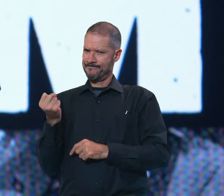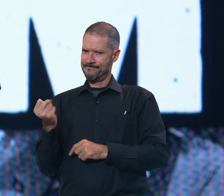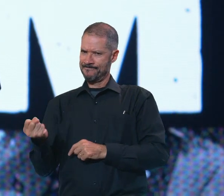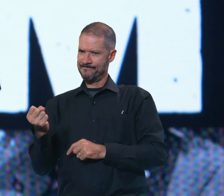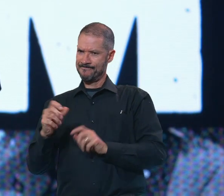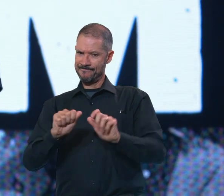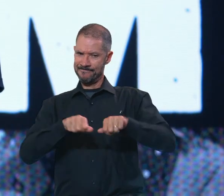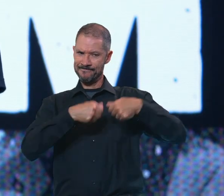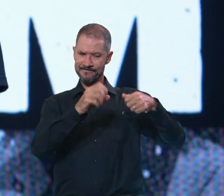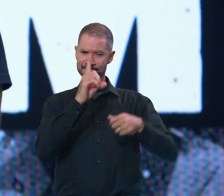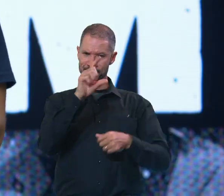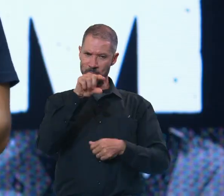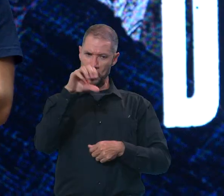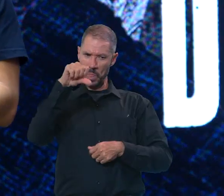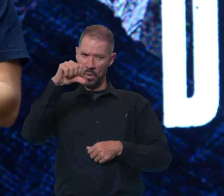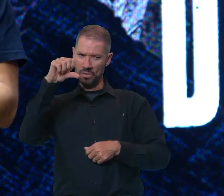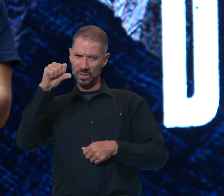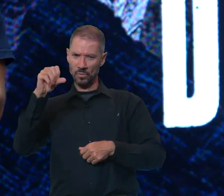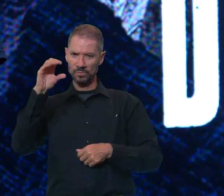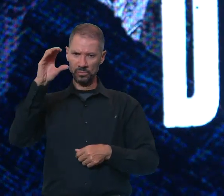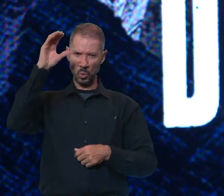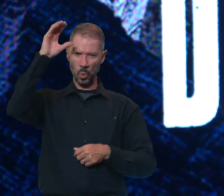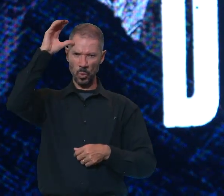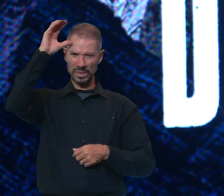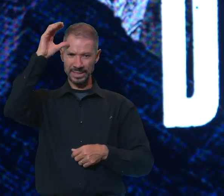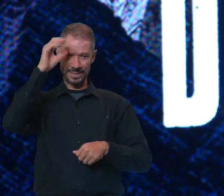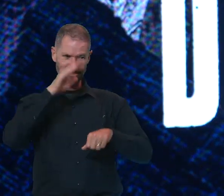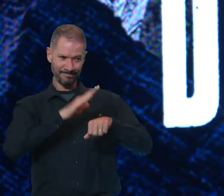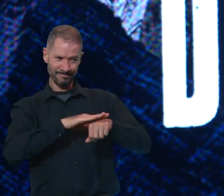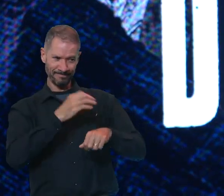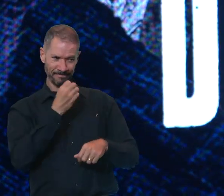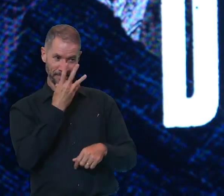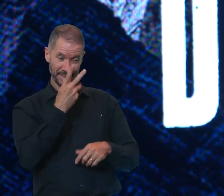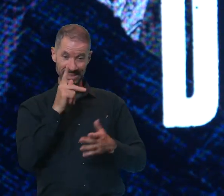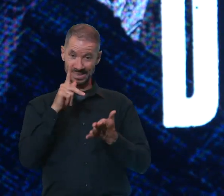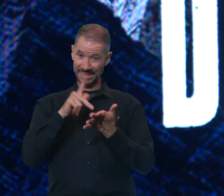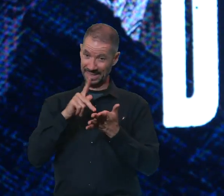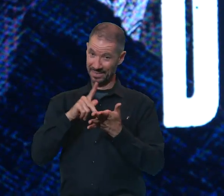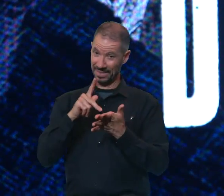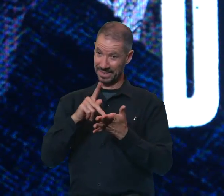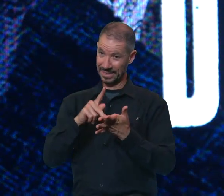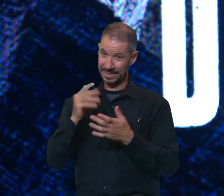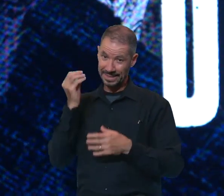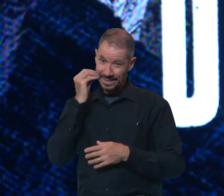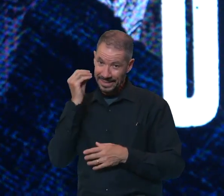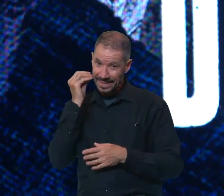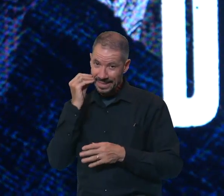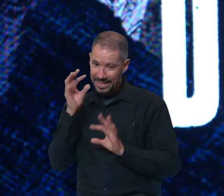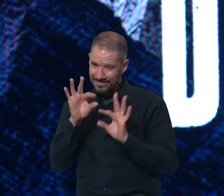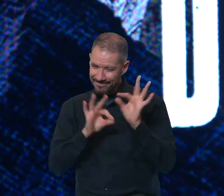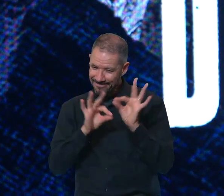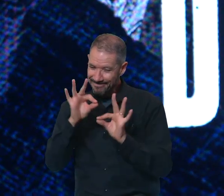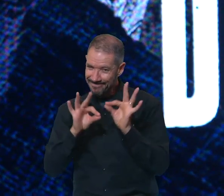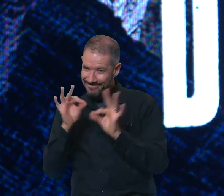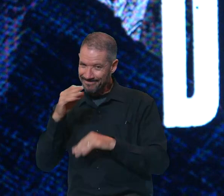1,99. Para dizer, calar tua consciência que você está fazendo bem, mas na verdade, é só tentando dar um jeitinho